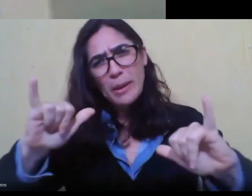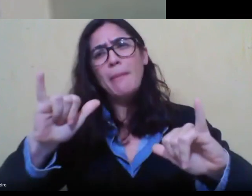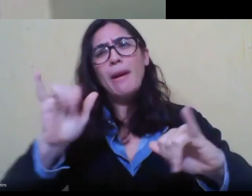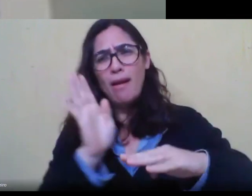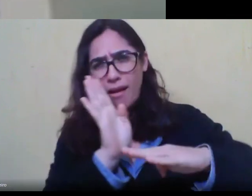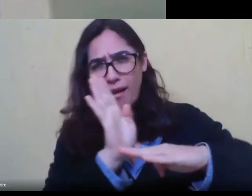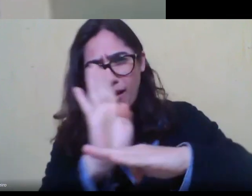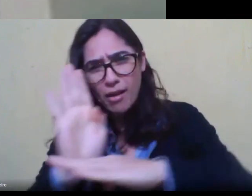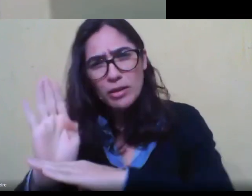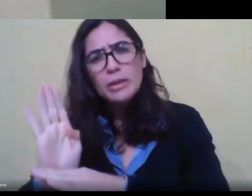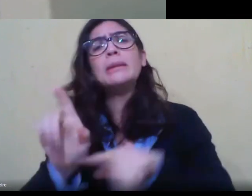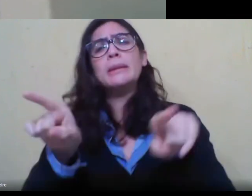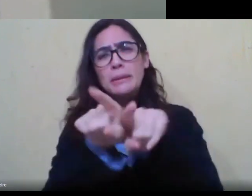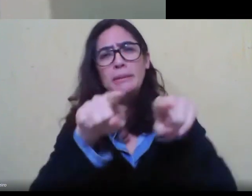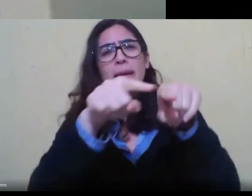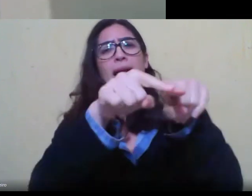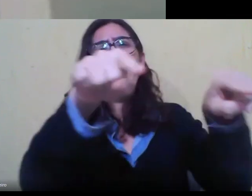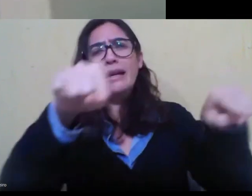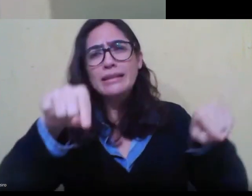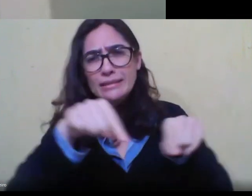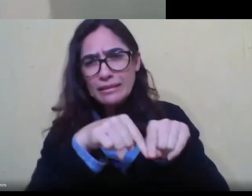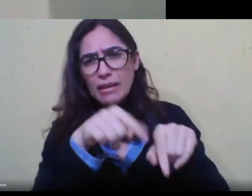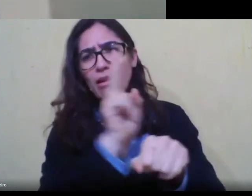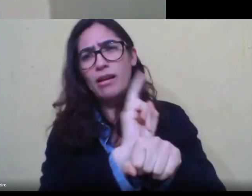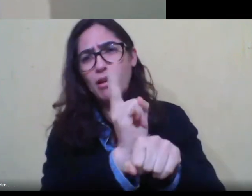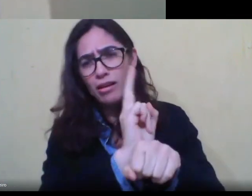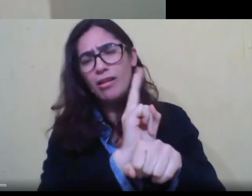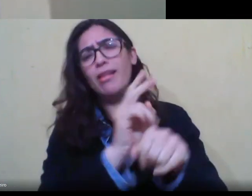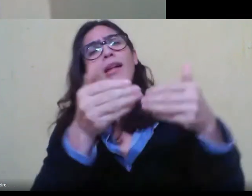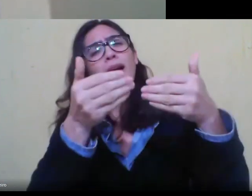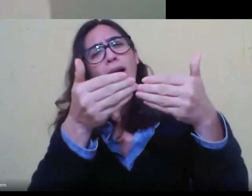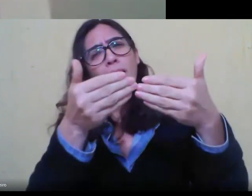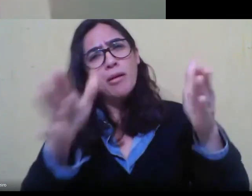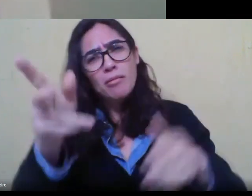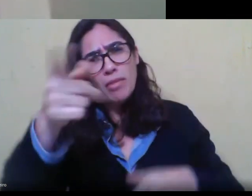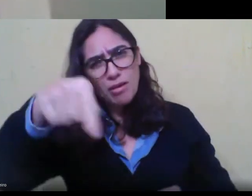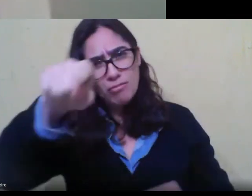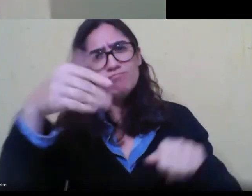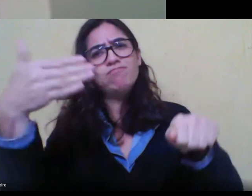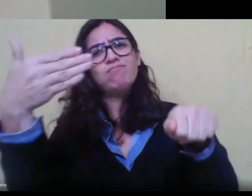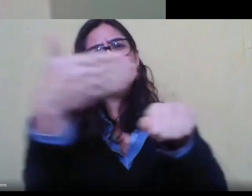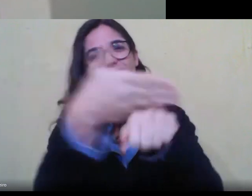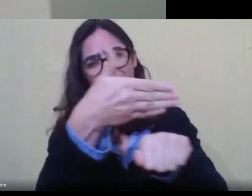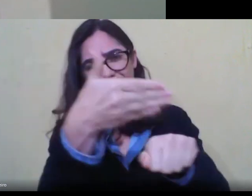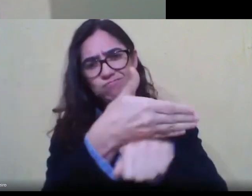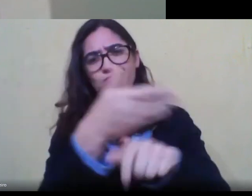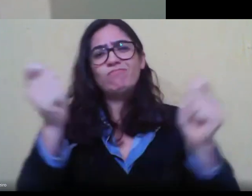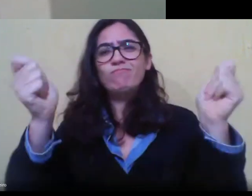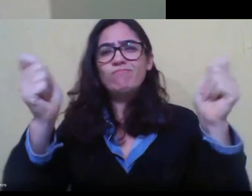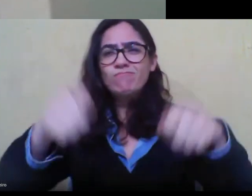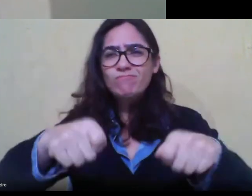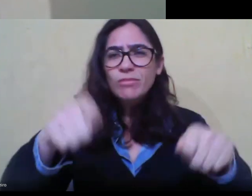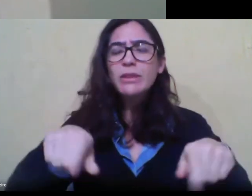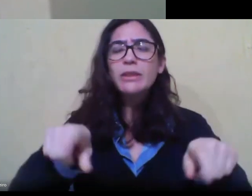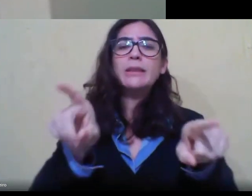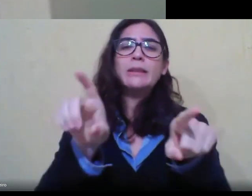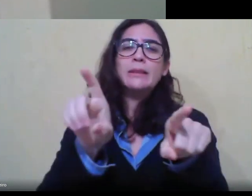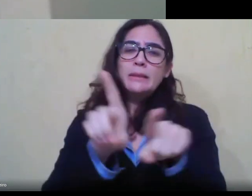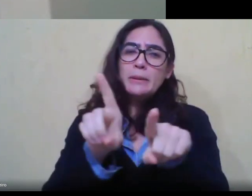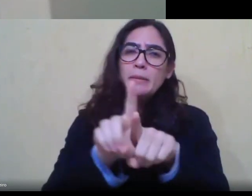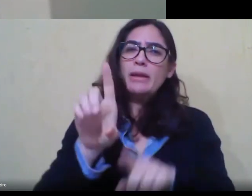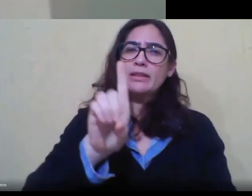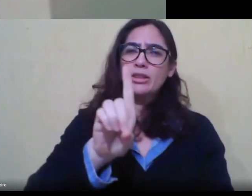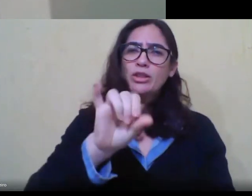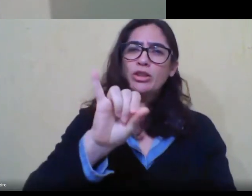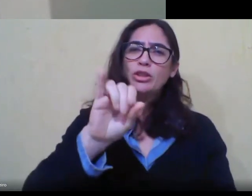SEI, e dizer também sobre as fichas de caracterização, que acho que é um informe importante.